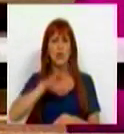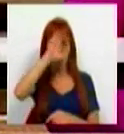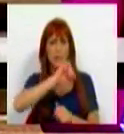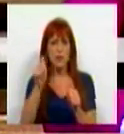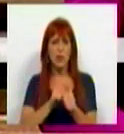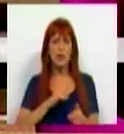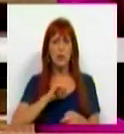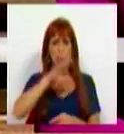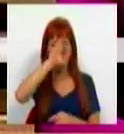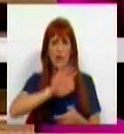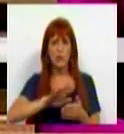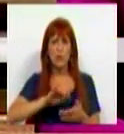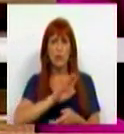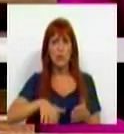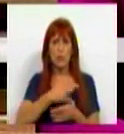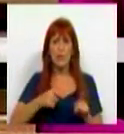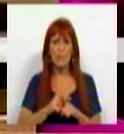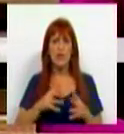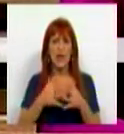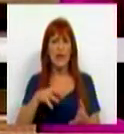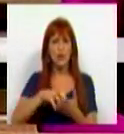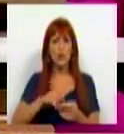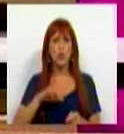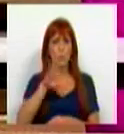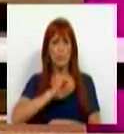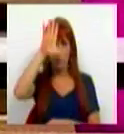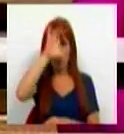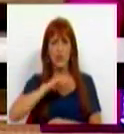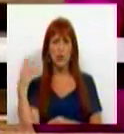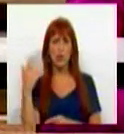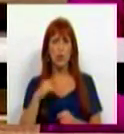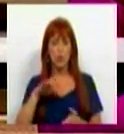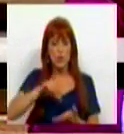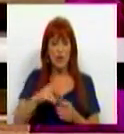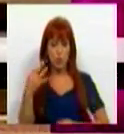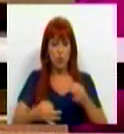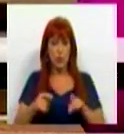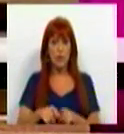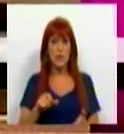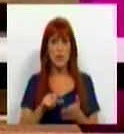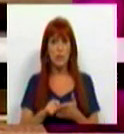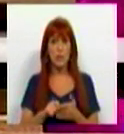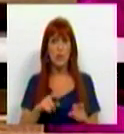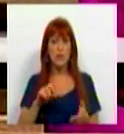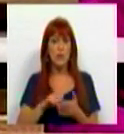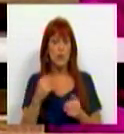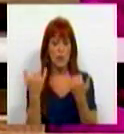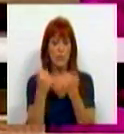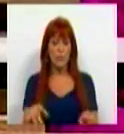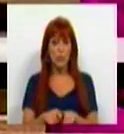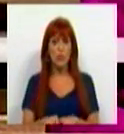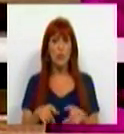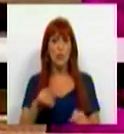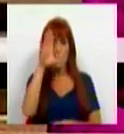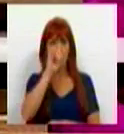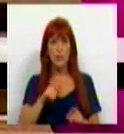ministro do Planeamento das Infraestruturas e o ministro da Cultura, o Centro Jurídico, conhecido por CEJUR, o Centro Informático do